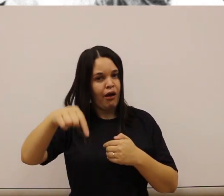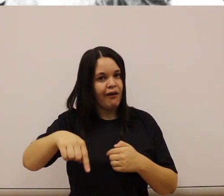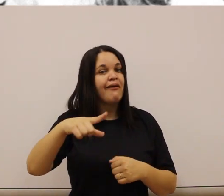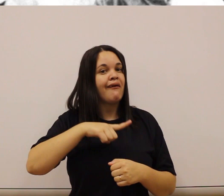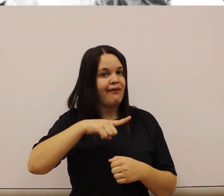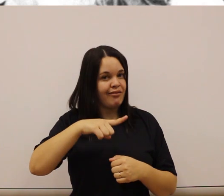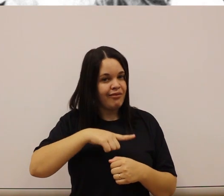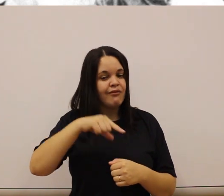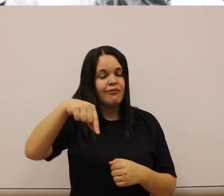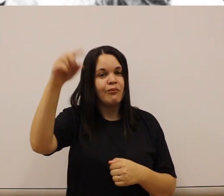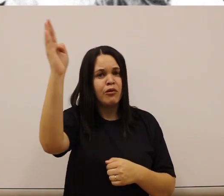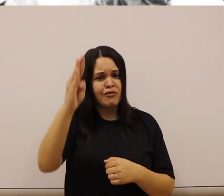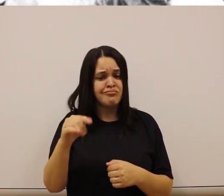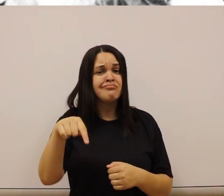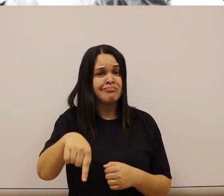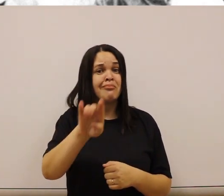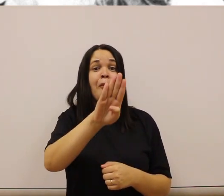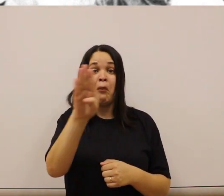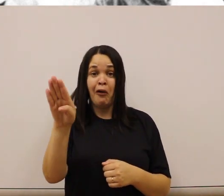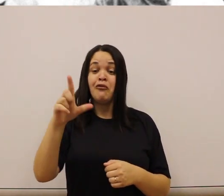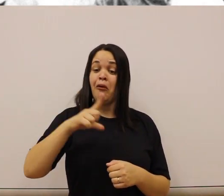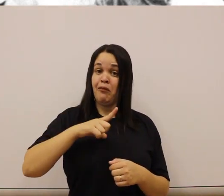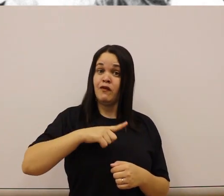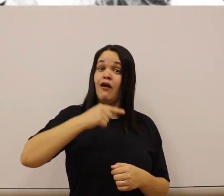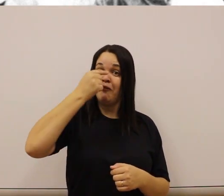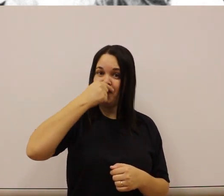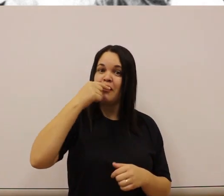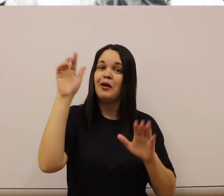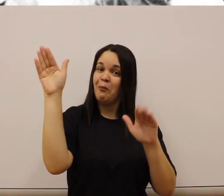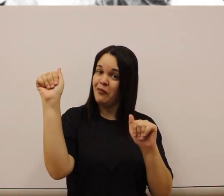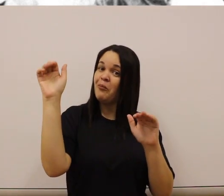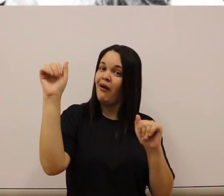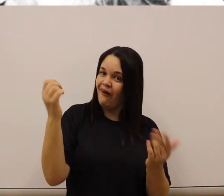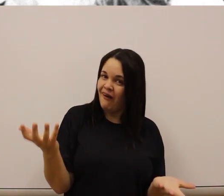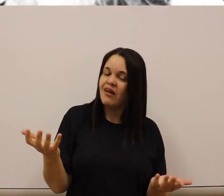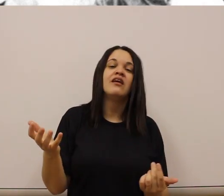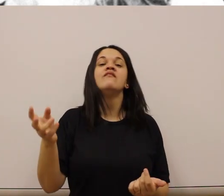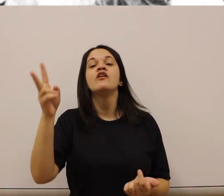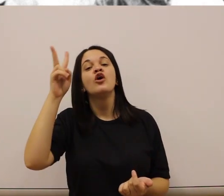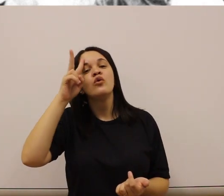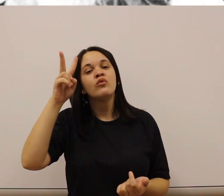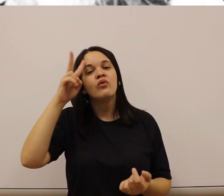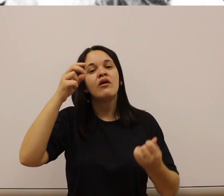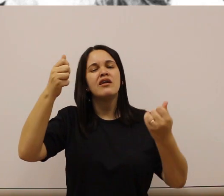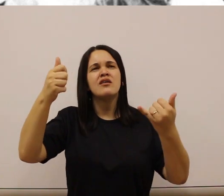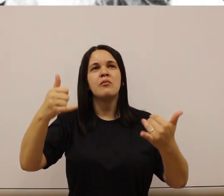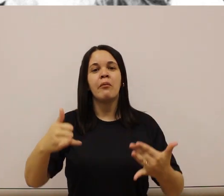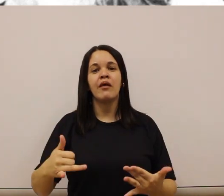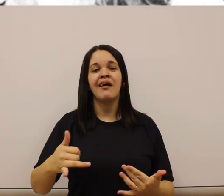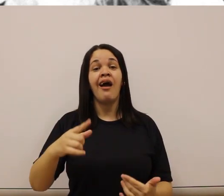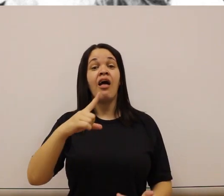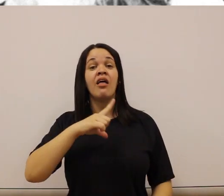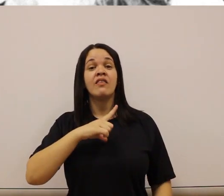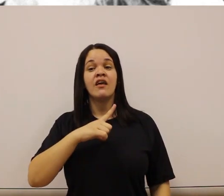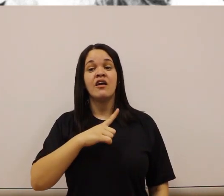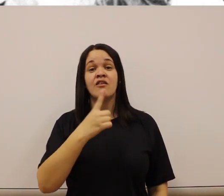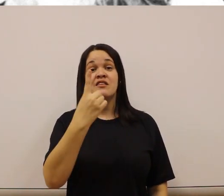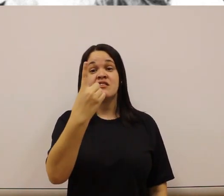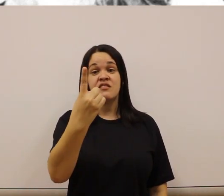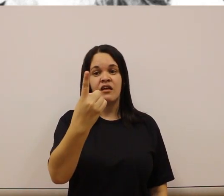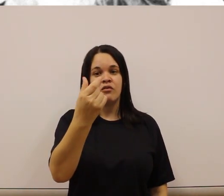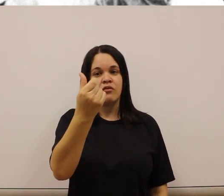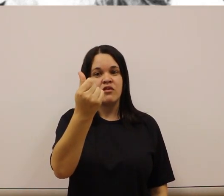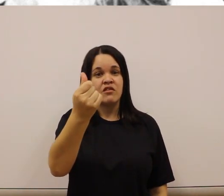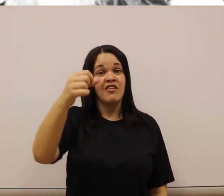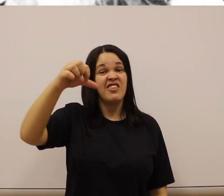tivemos casos em Bagé também da gripe espanhola. A história parece que marca que nós tivemos